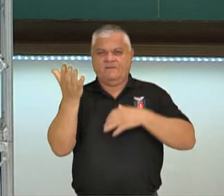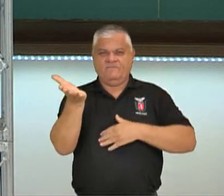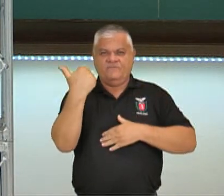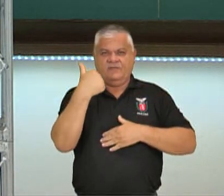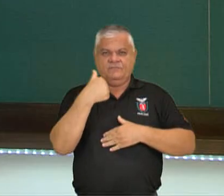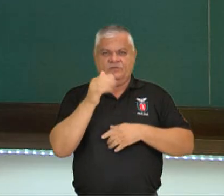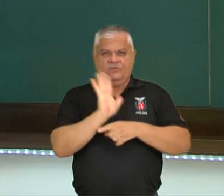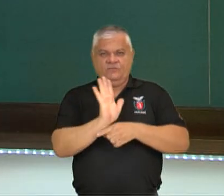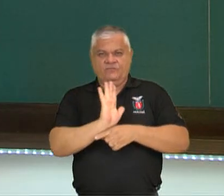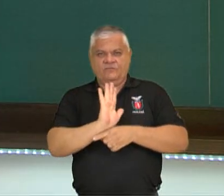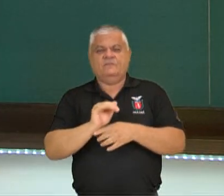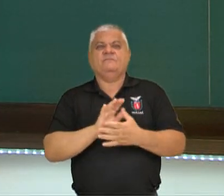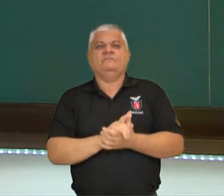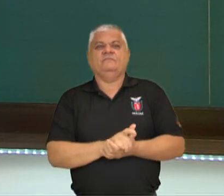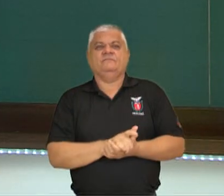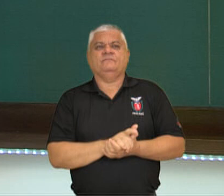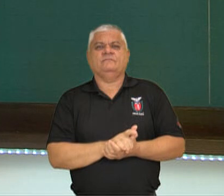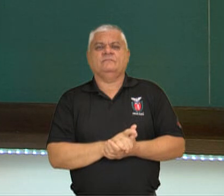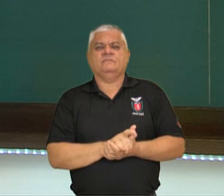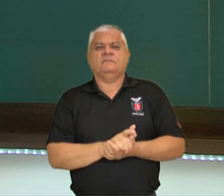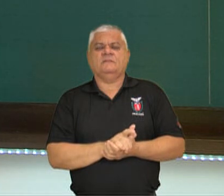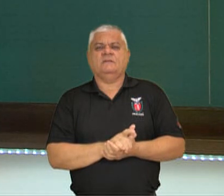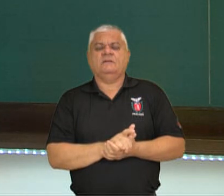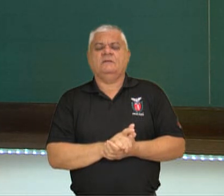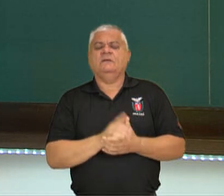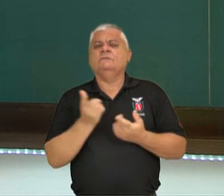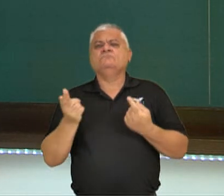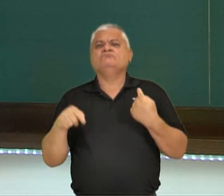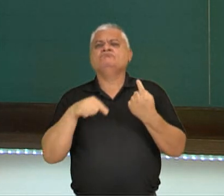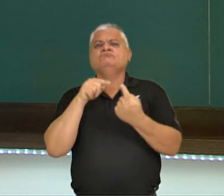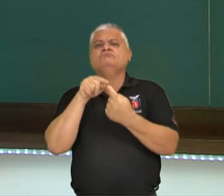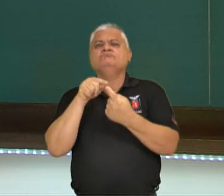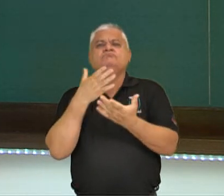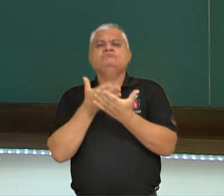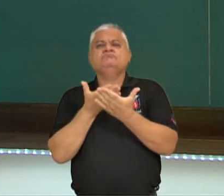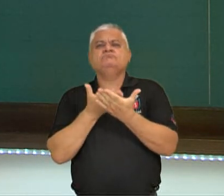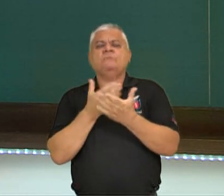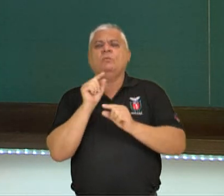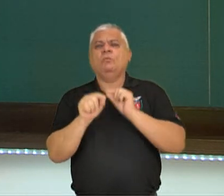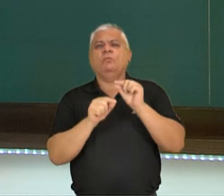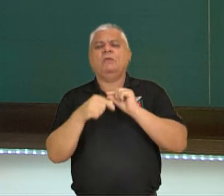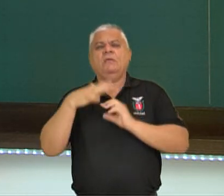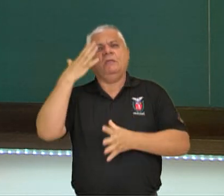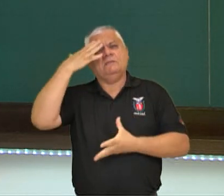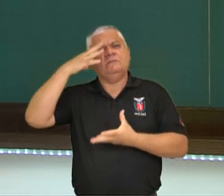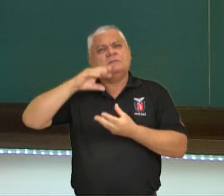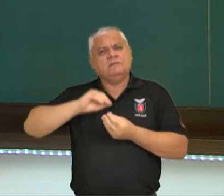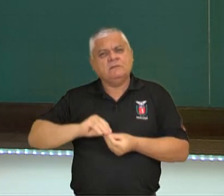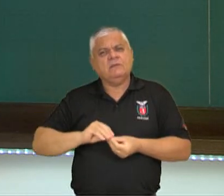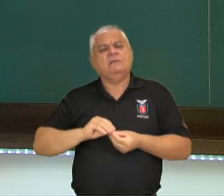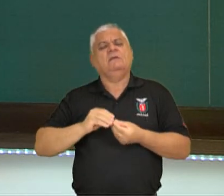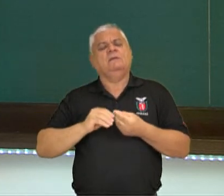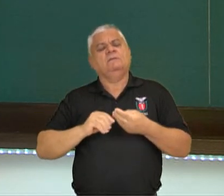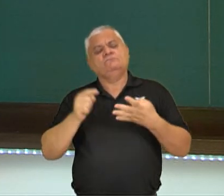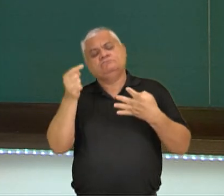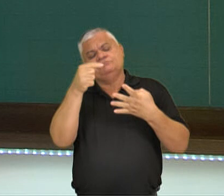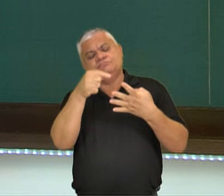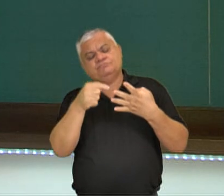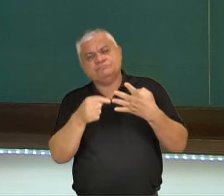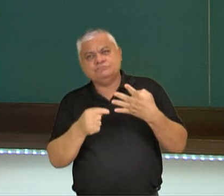nosso vídeo? Então, nesse vídeo a gente vai entender um pouquinho alguns aspectos